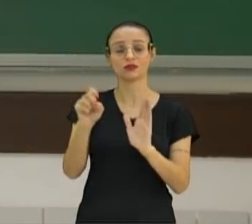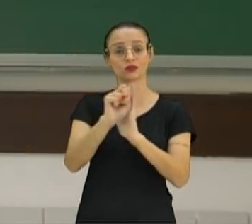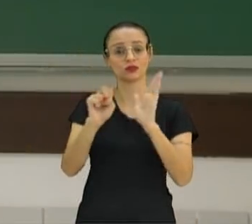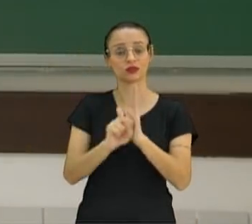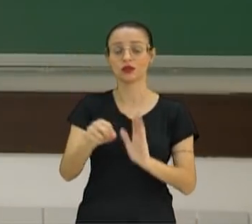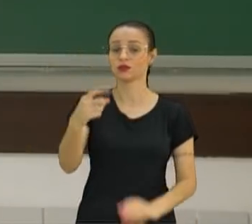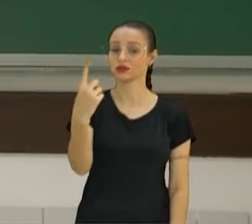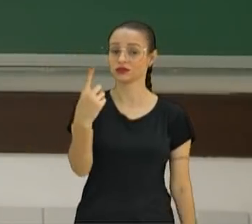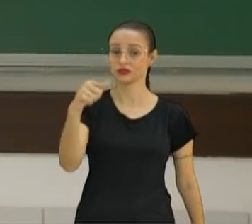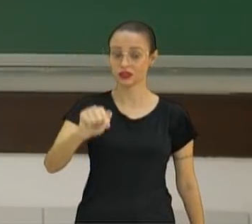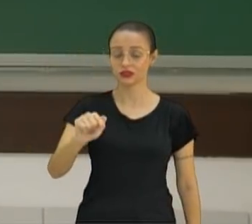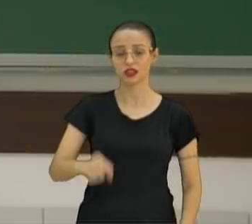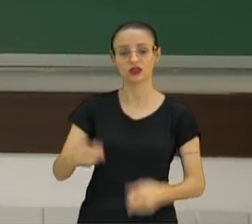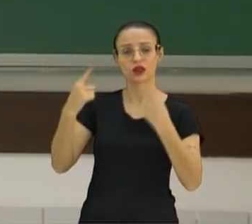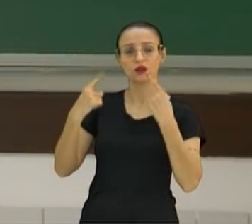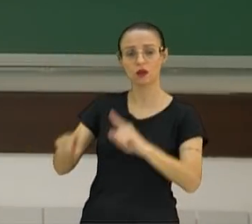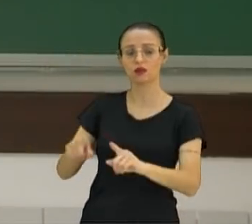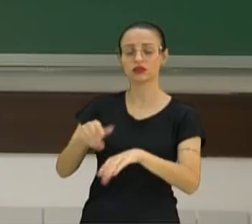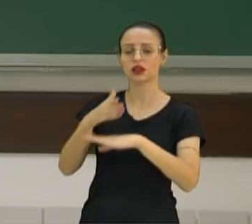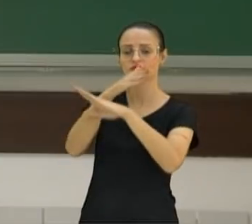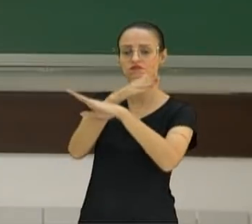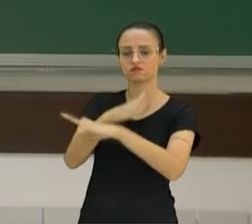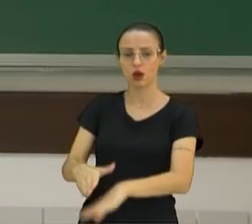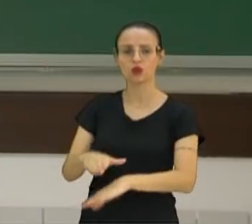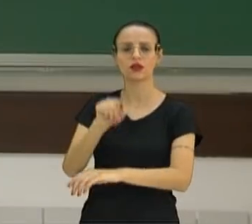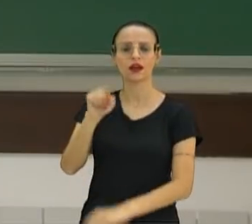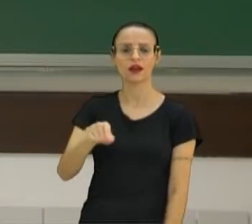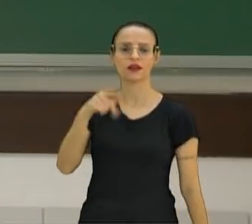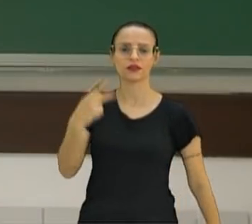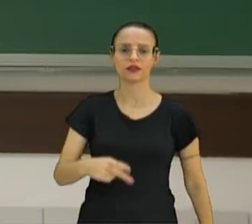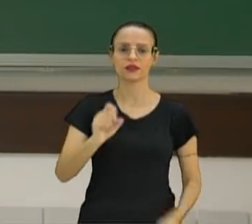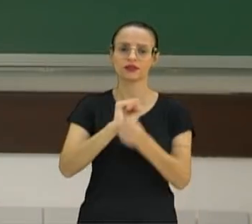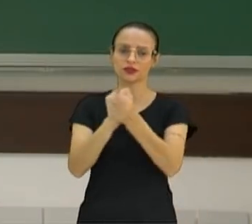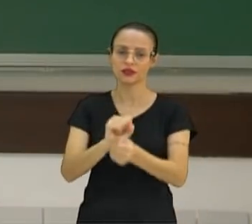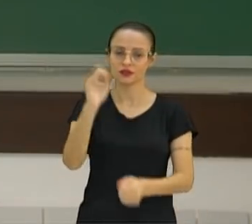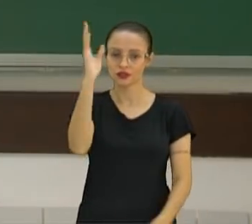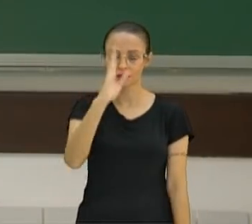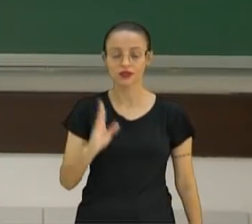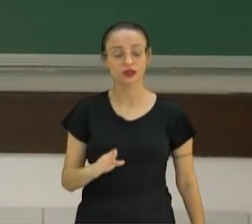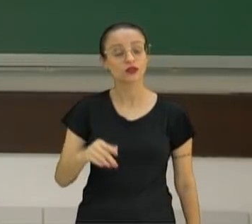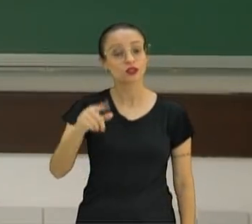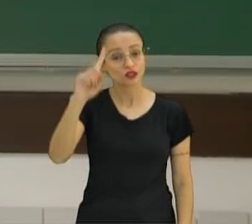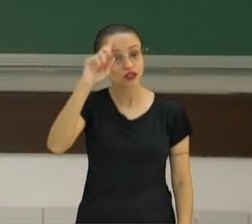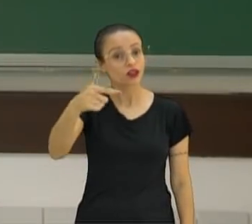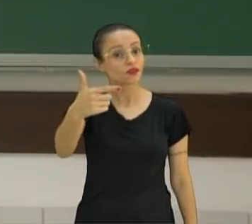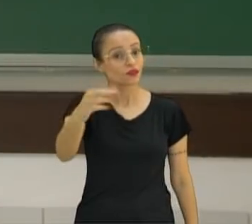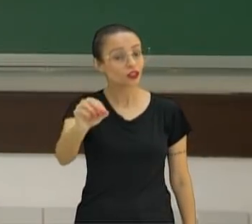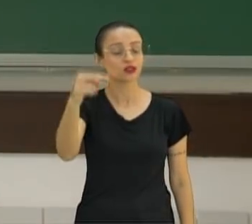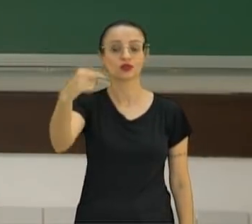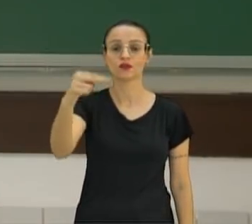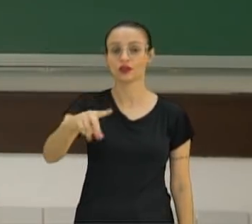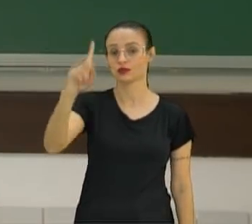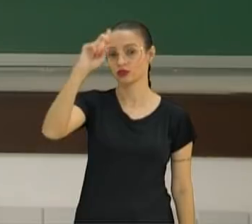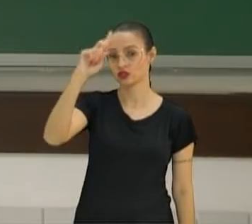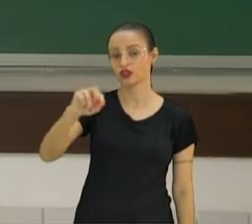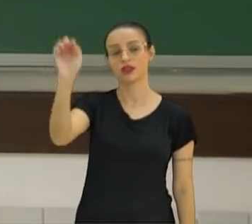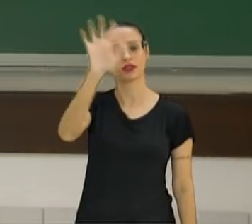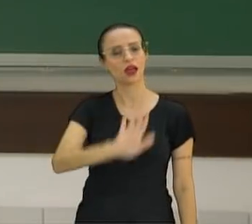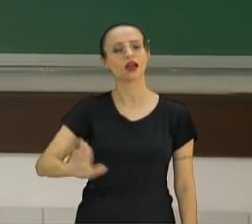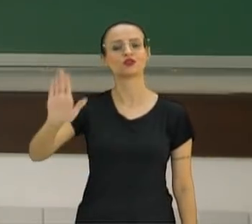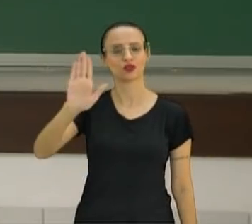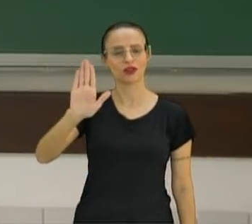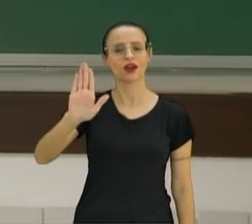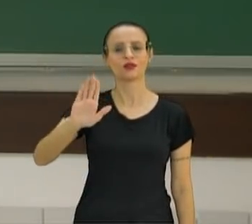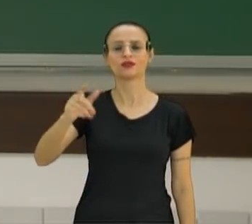século XVII, contra a escravidão no Brasil, inclusive o dia 20 de novembro, Dia Nacional da Consciência Negra, dia em que Zumbi